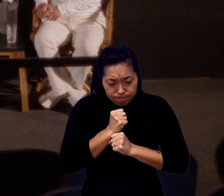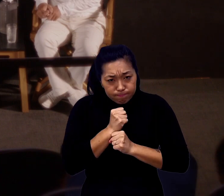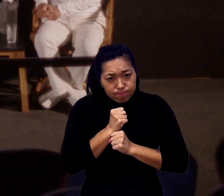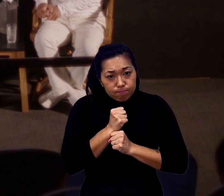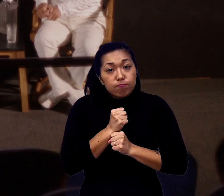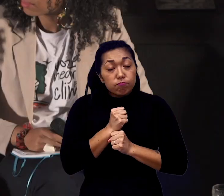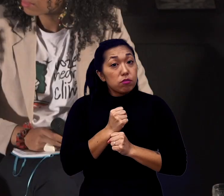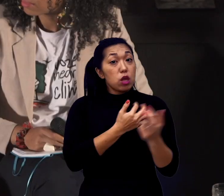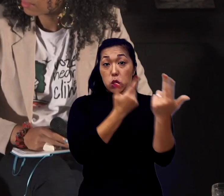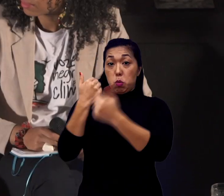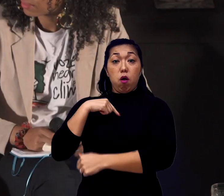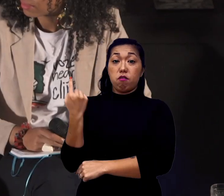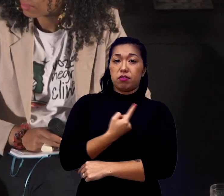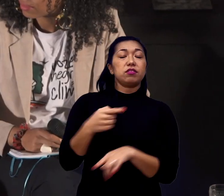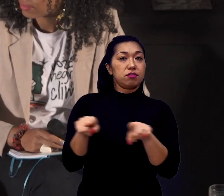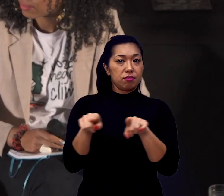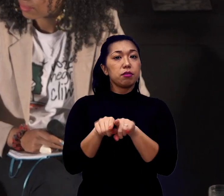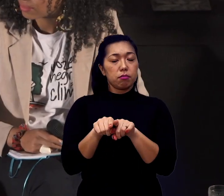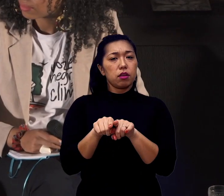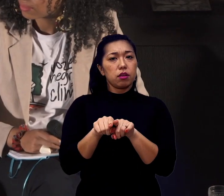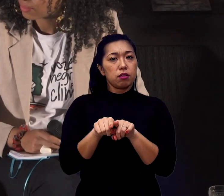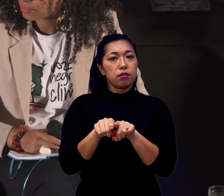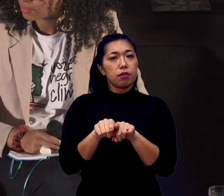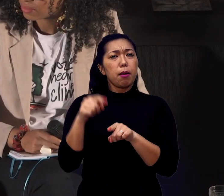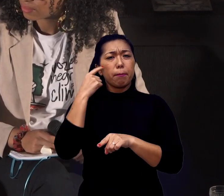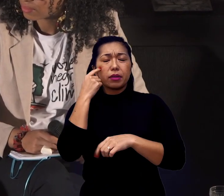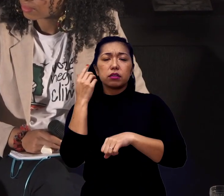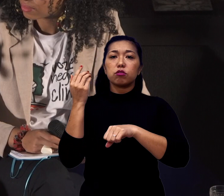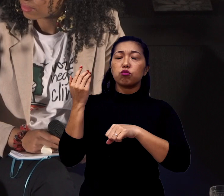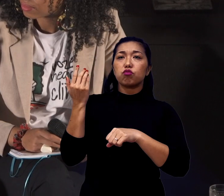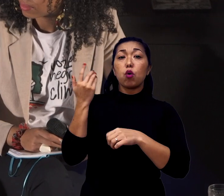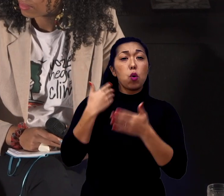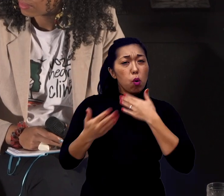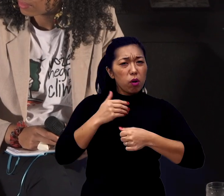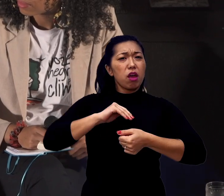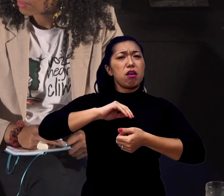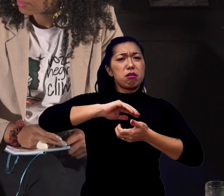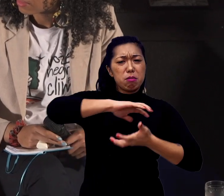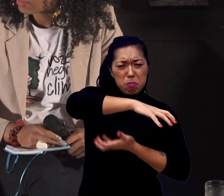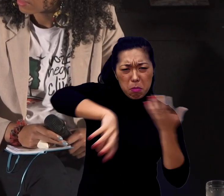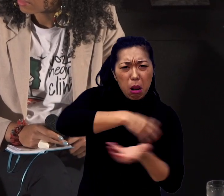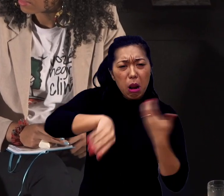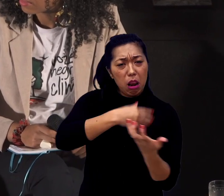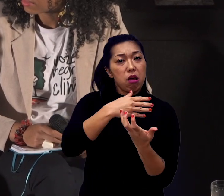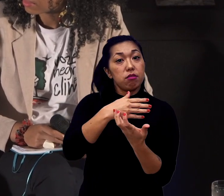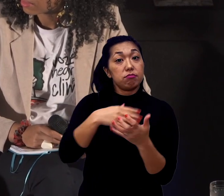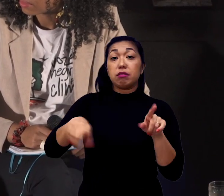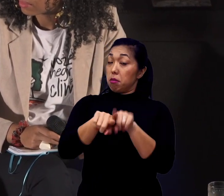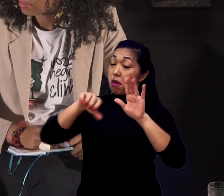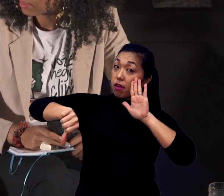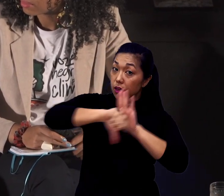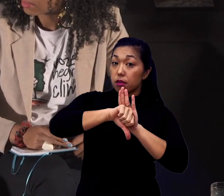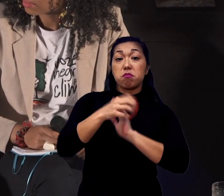nós fomos. E, como qualquer tragédia /crime, né, como qualquer situação